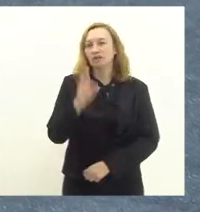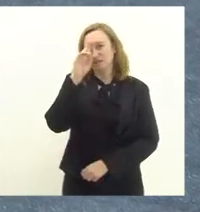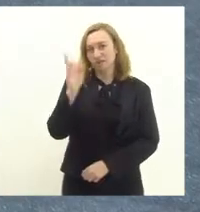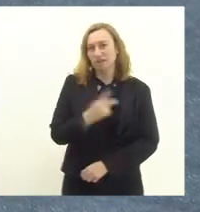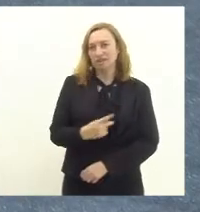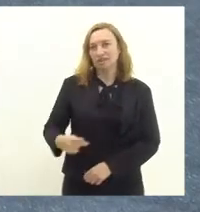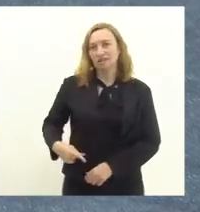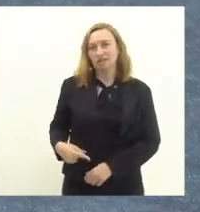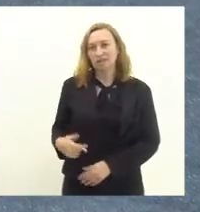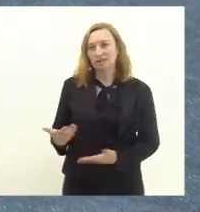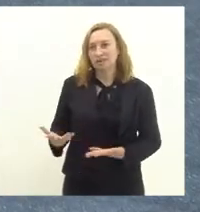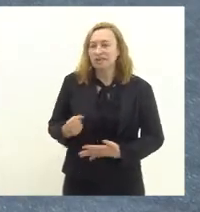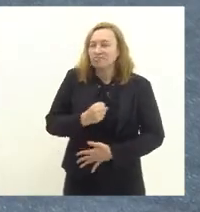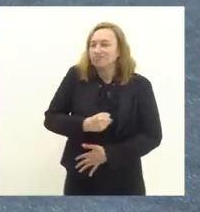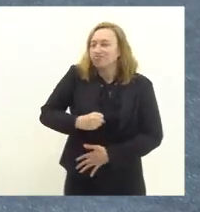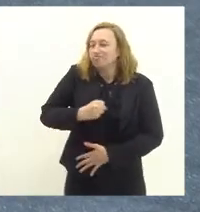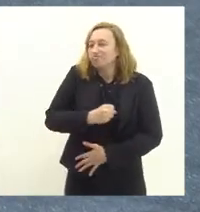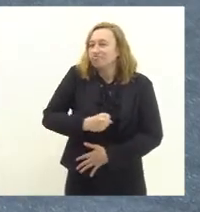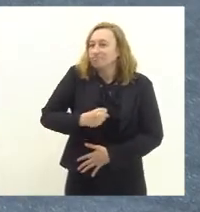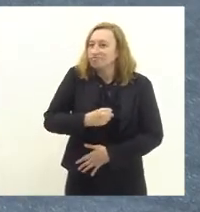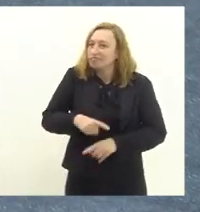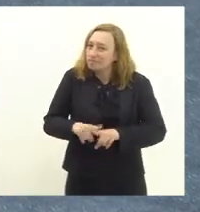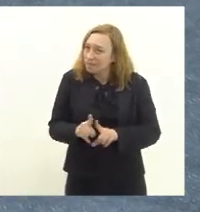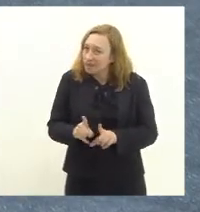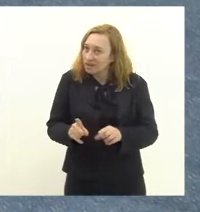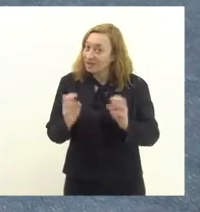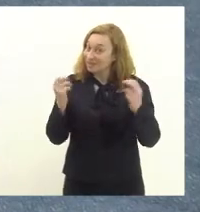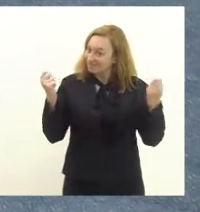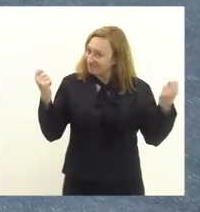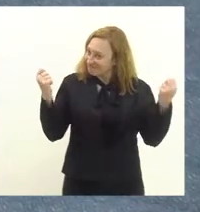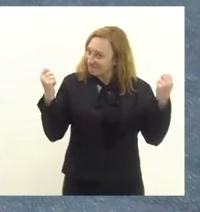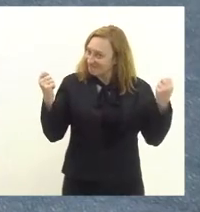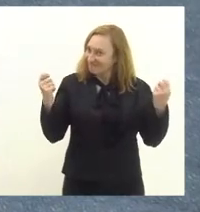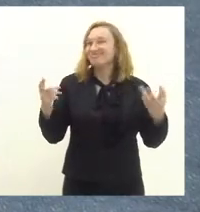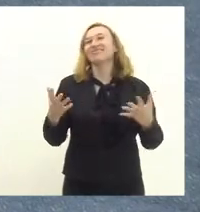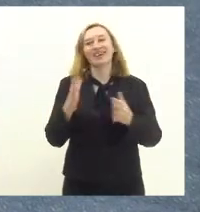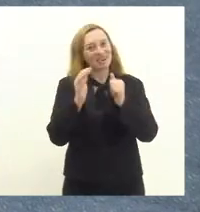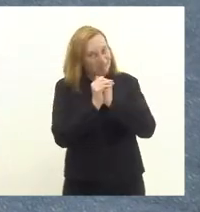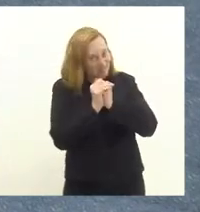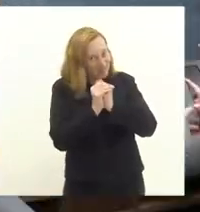Presidente, estaremos sentindo saudade, mas estaremos torcendo. Amém.